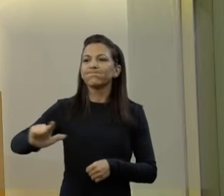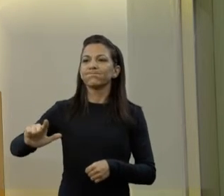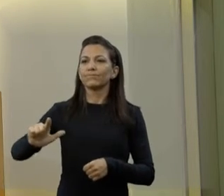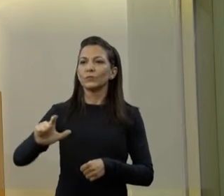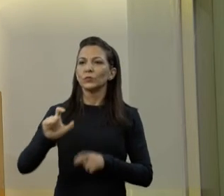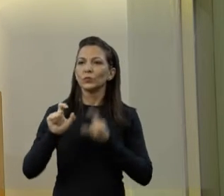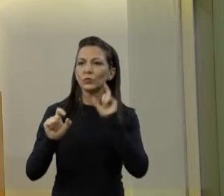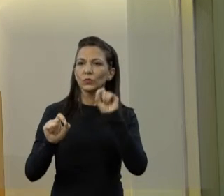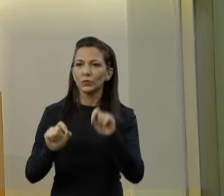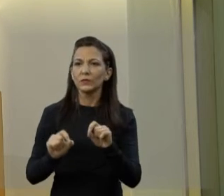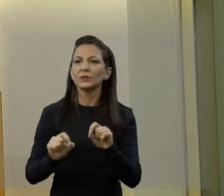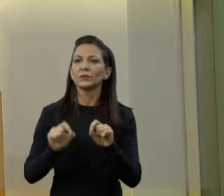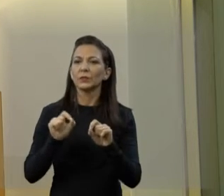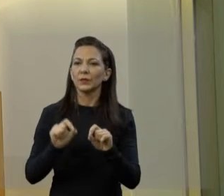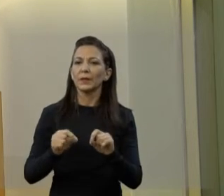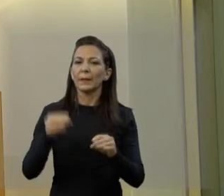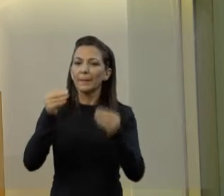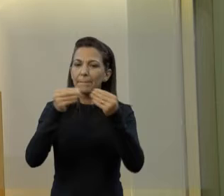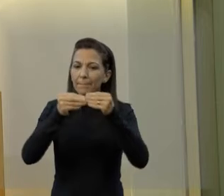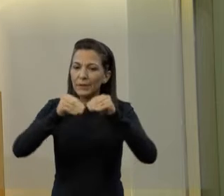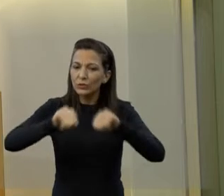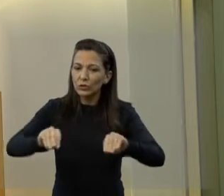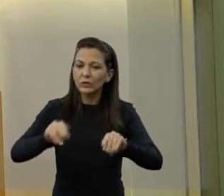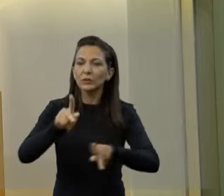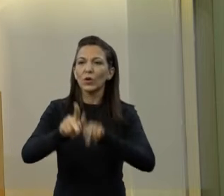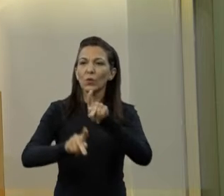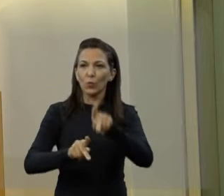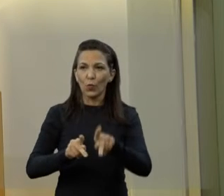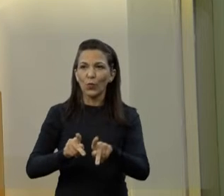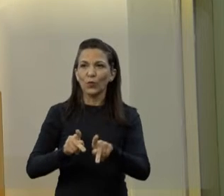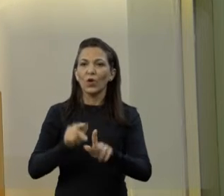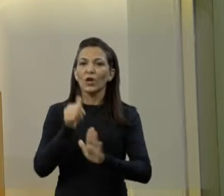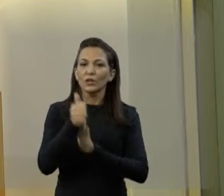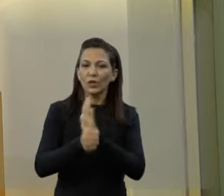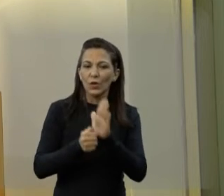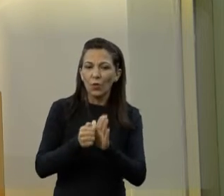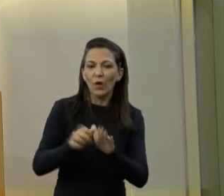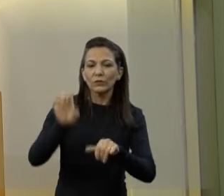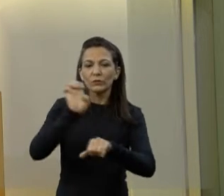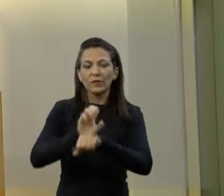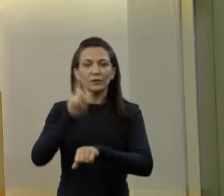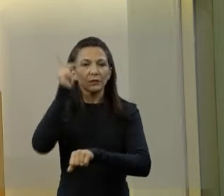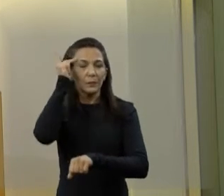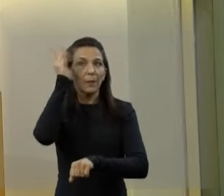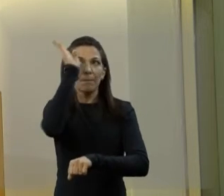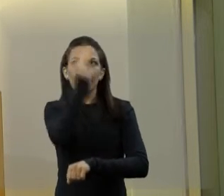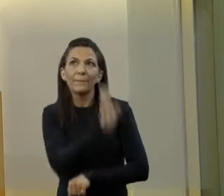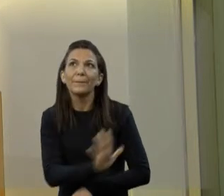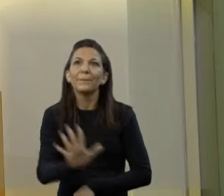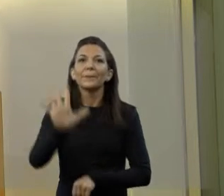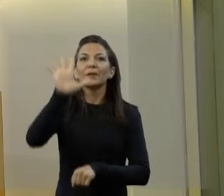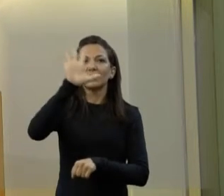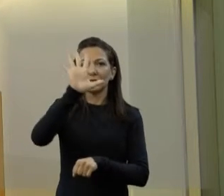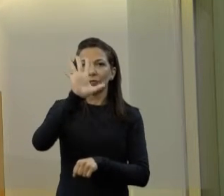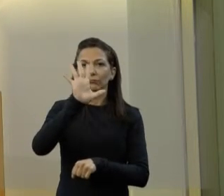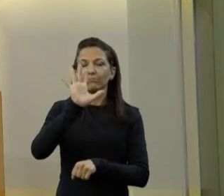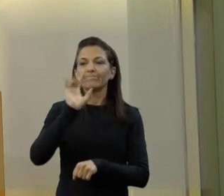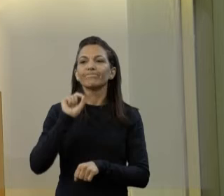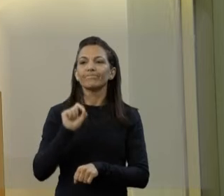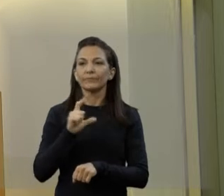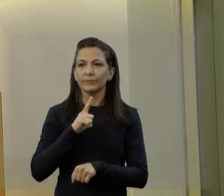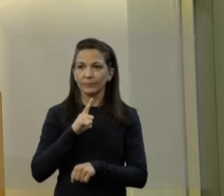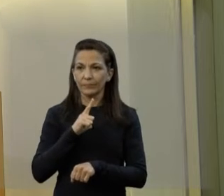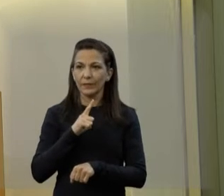está onerando o povo não só de Araraquara não só do Estado de São Paulo mas de todo o Brasil Oi e aí